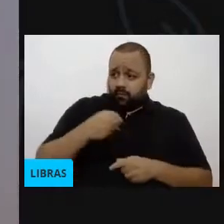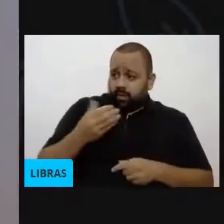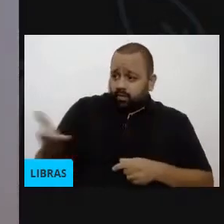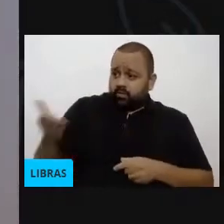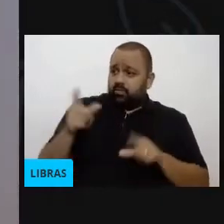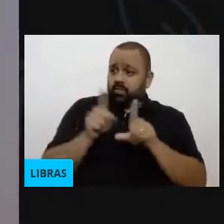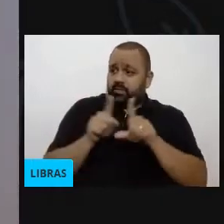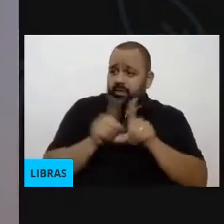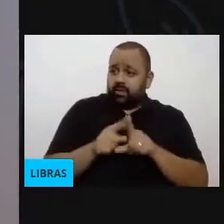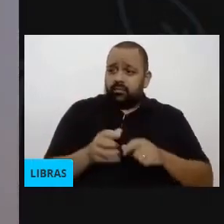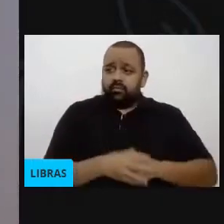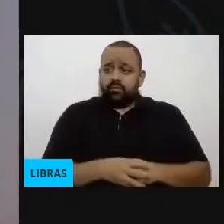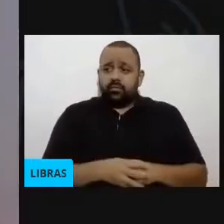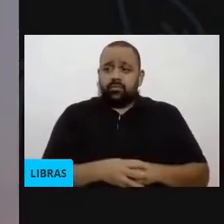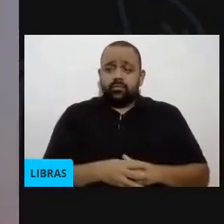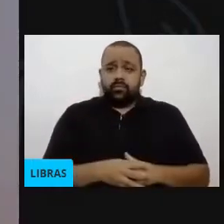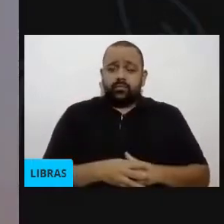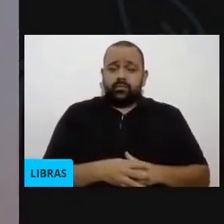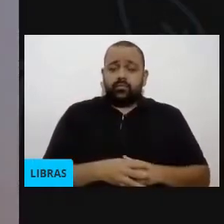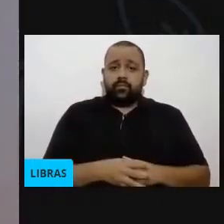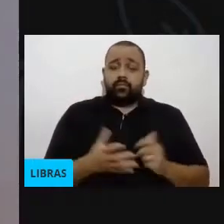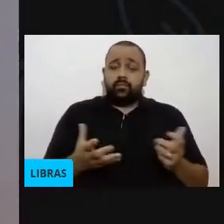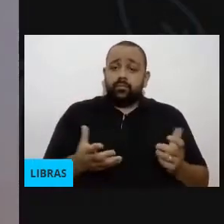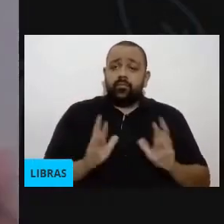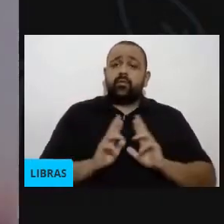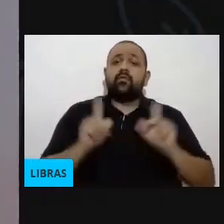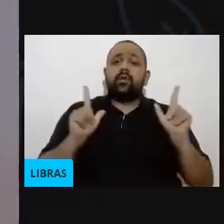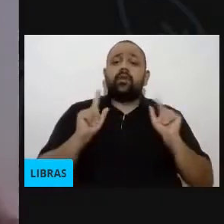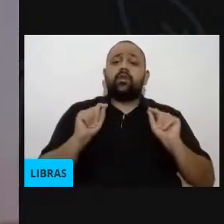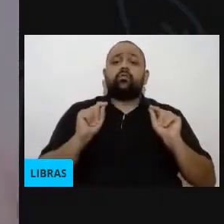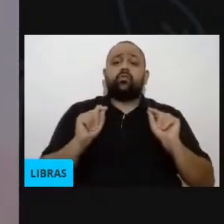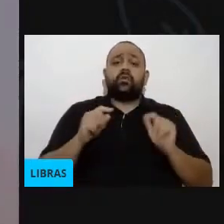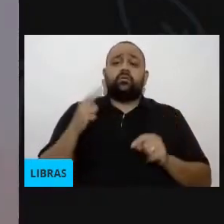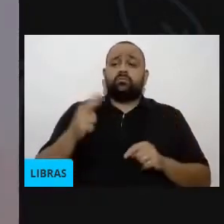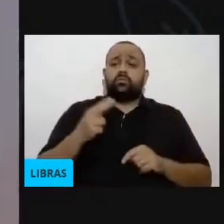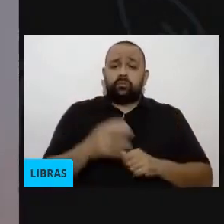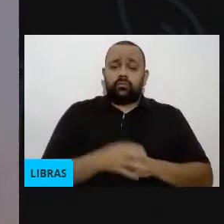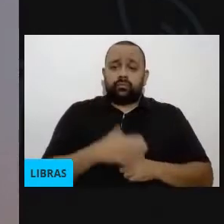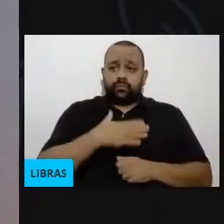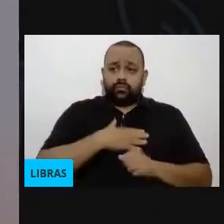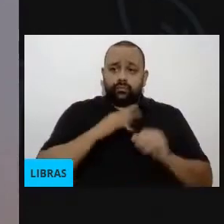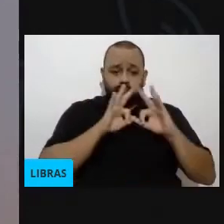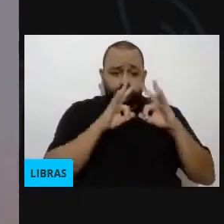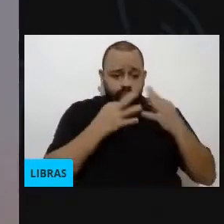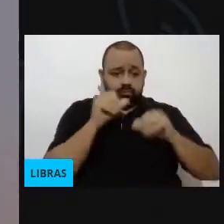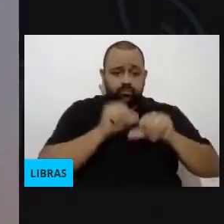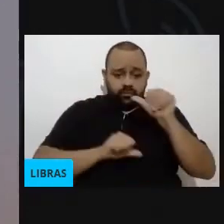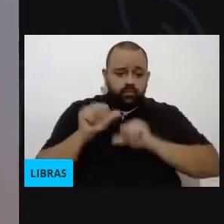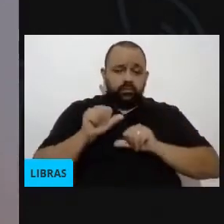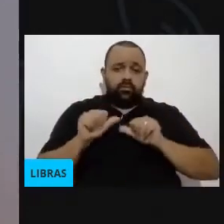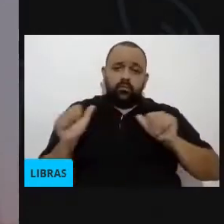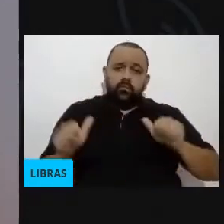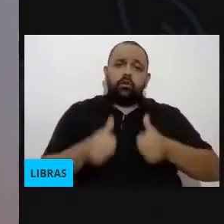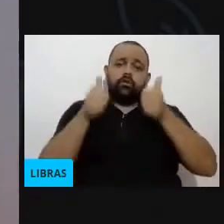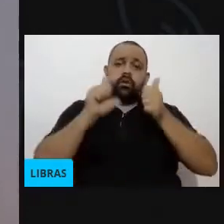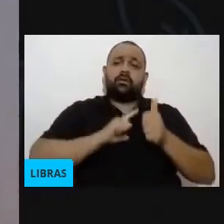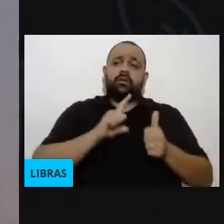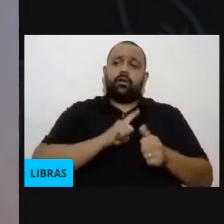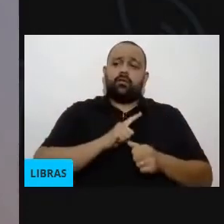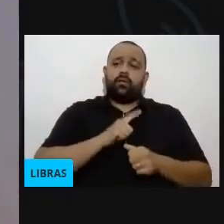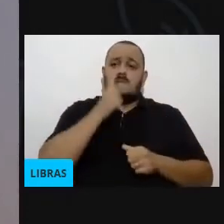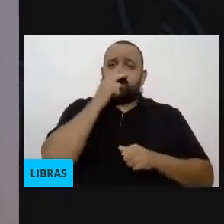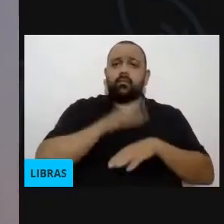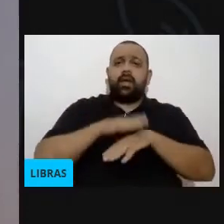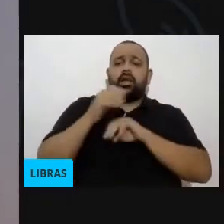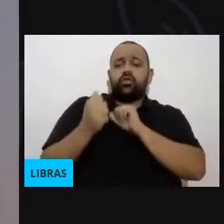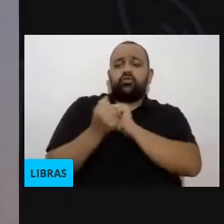né? O que pode ser diferente? Porque também, para a minha família, muita coisa mudou e melhorou. A gente ficou mais junto,